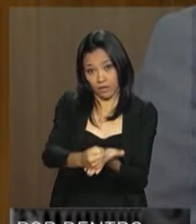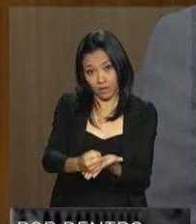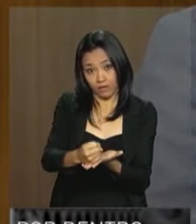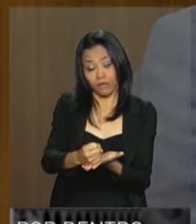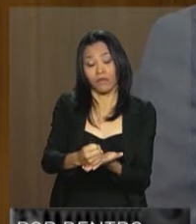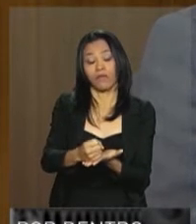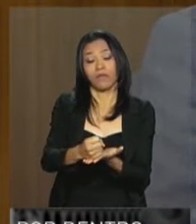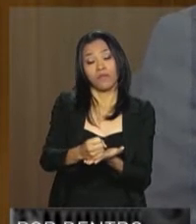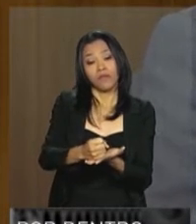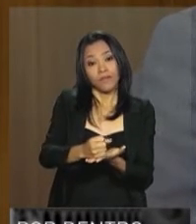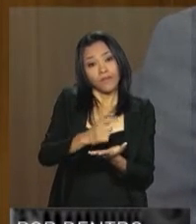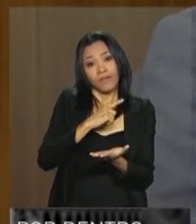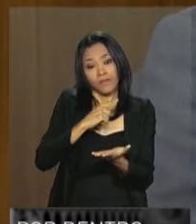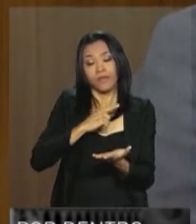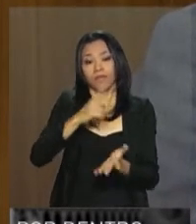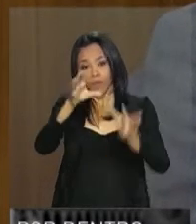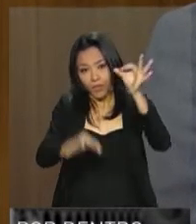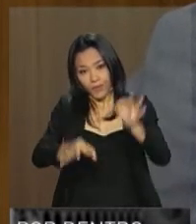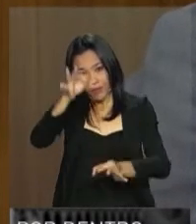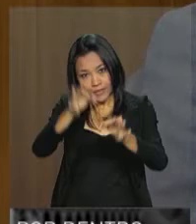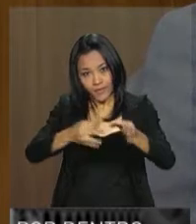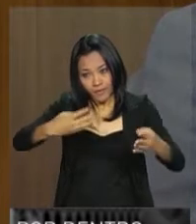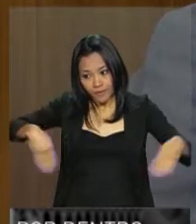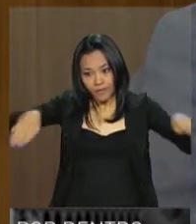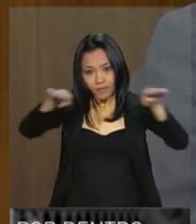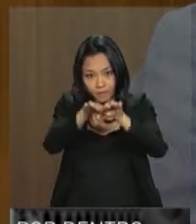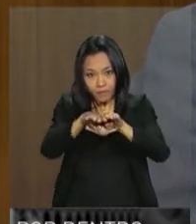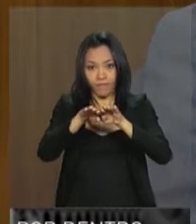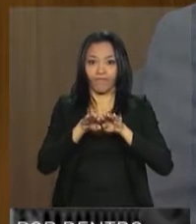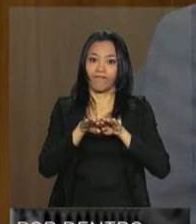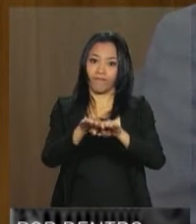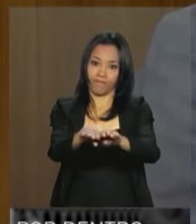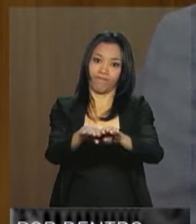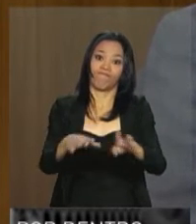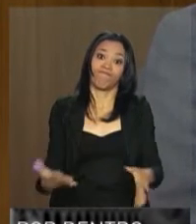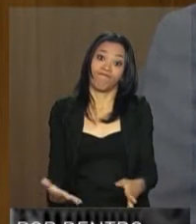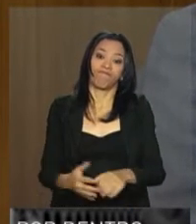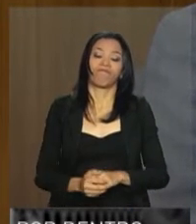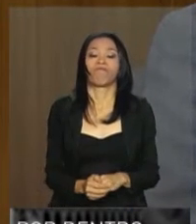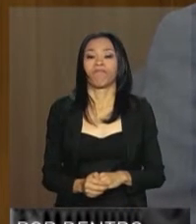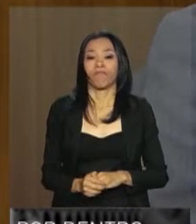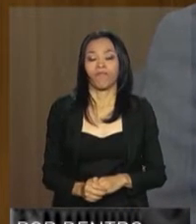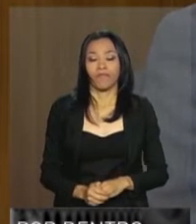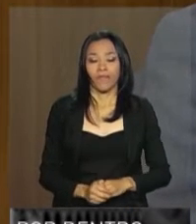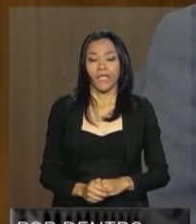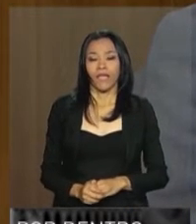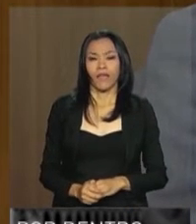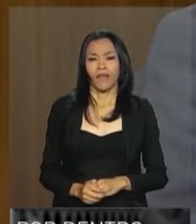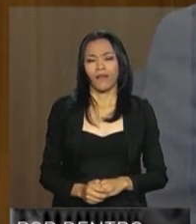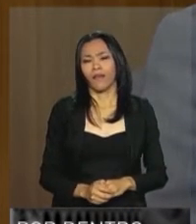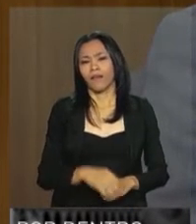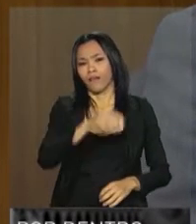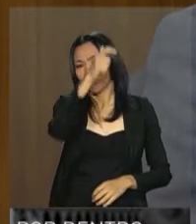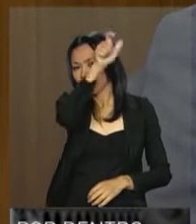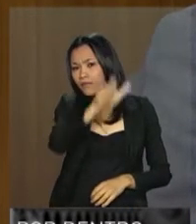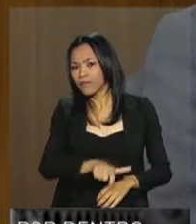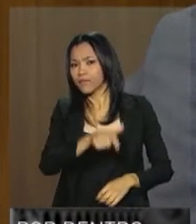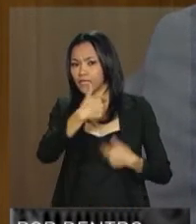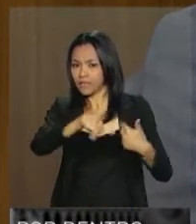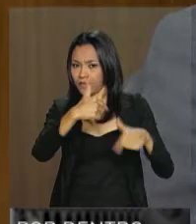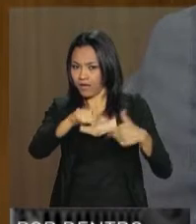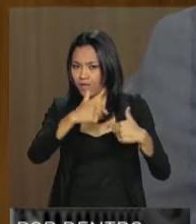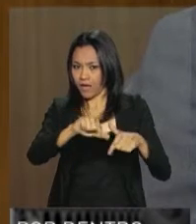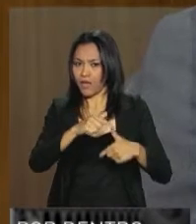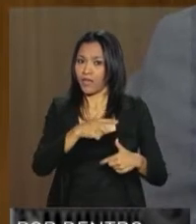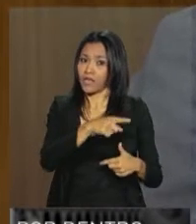de forma plana o trabalhador que se comprova a sua